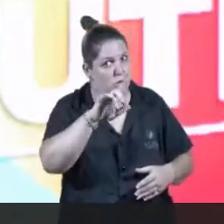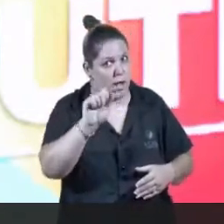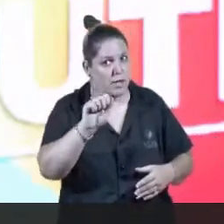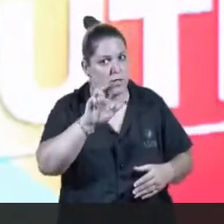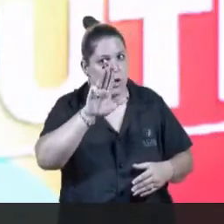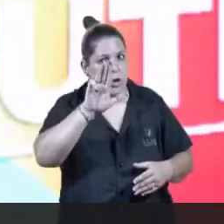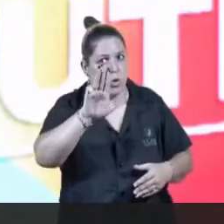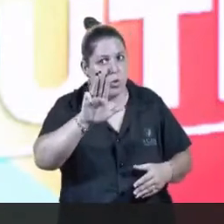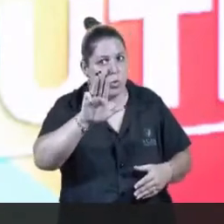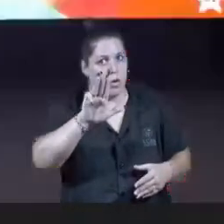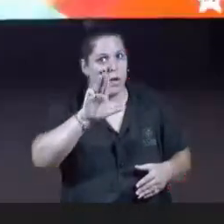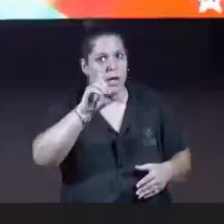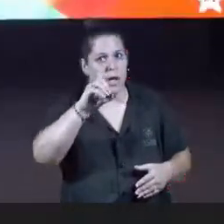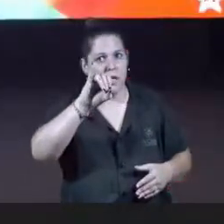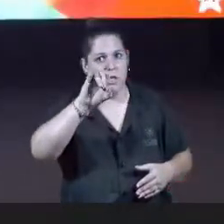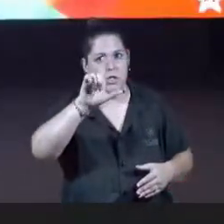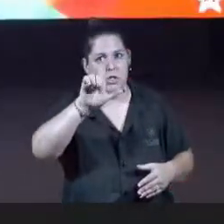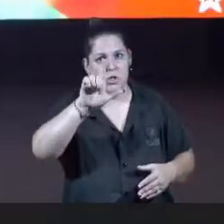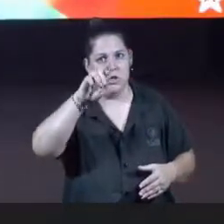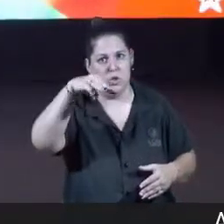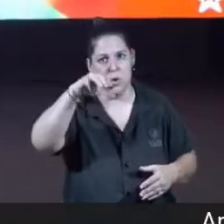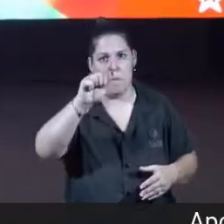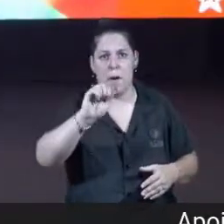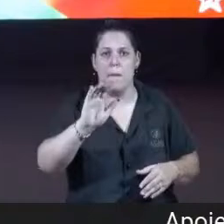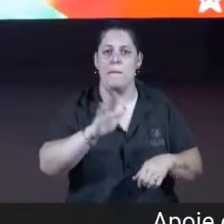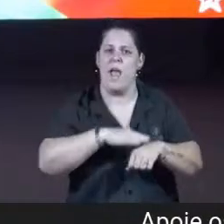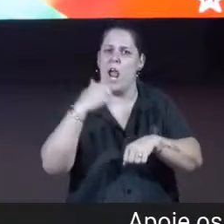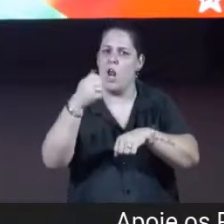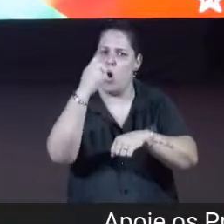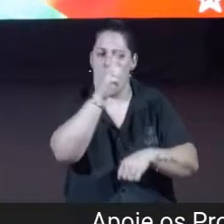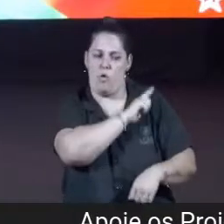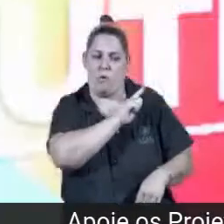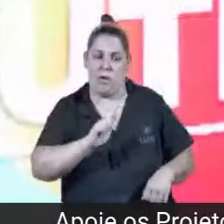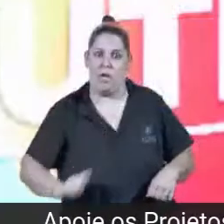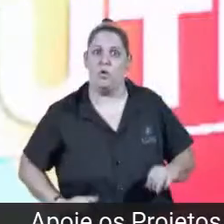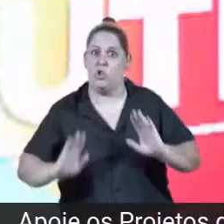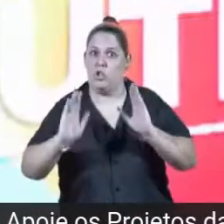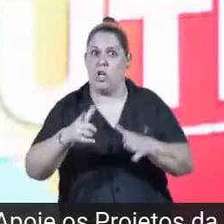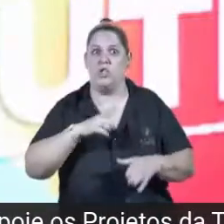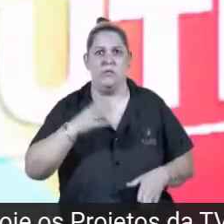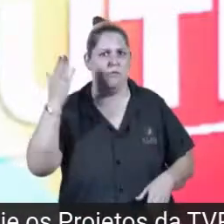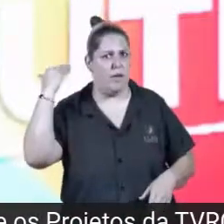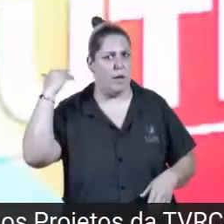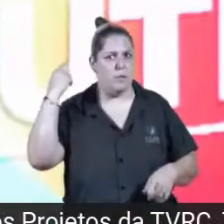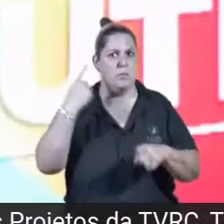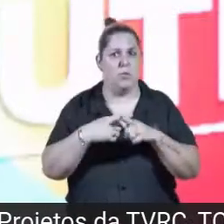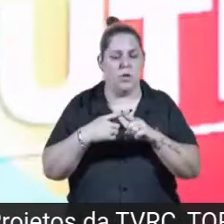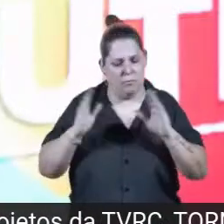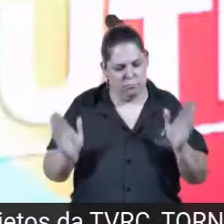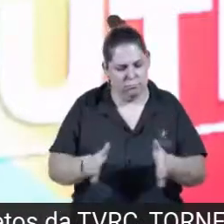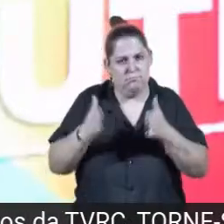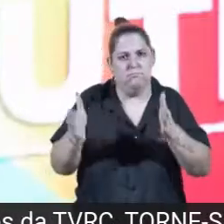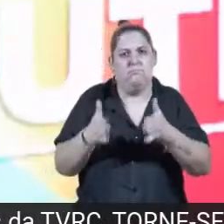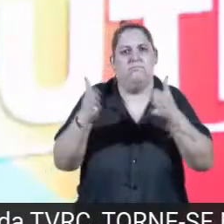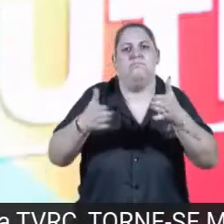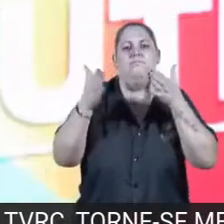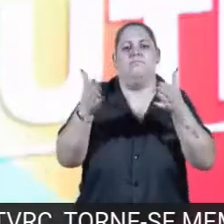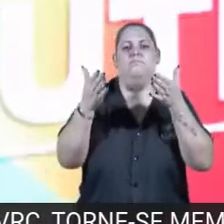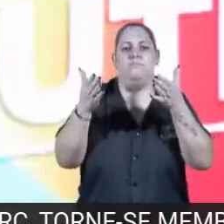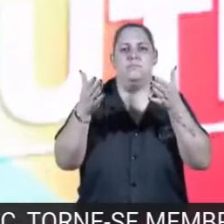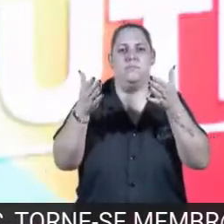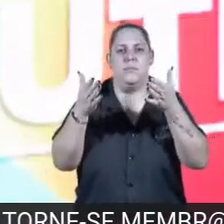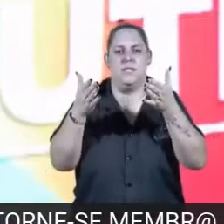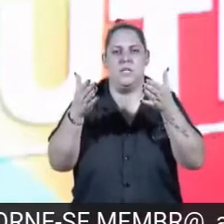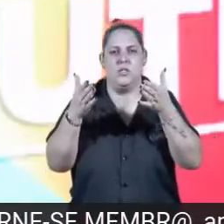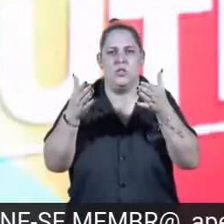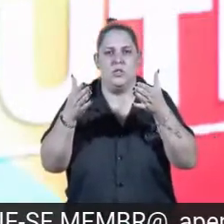Dilma foram até os melhores governadores que nós já tivemos, por tanto investimento que nós tivemos nas áreas de infraestrutura e